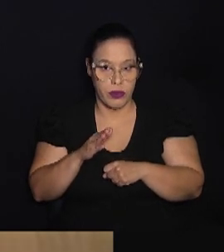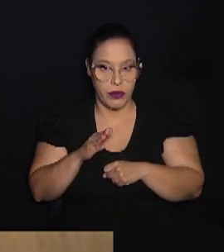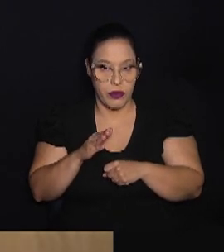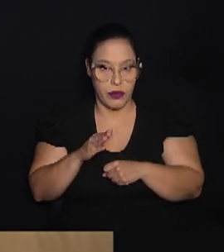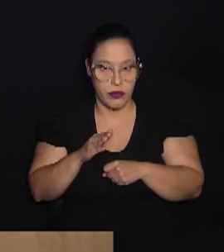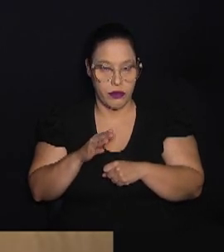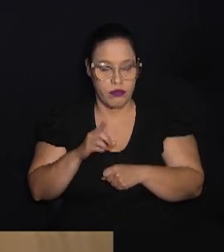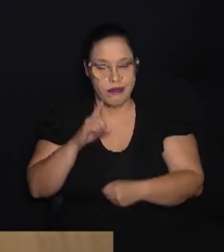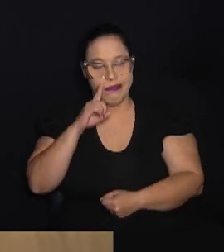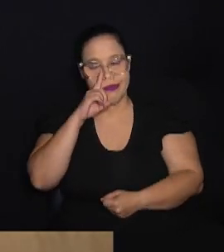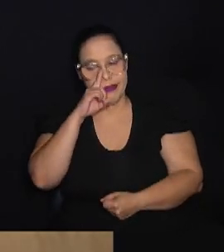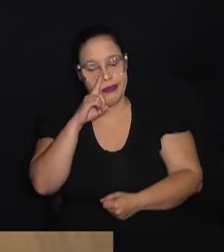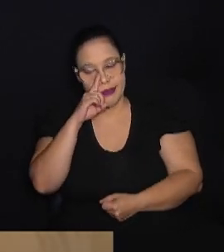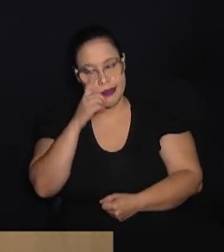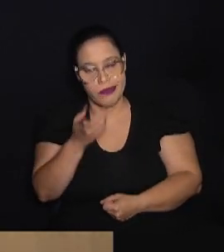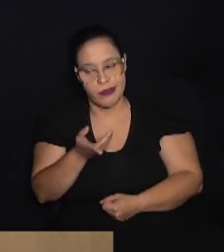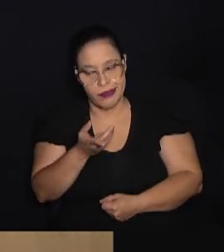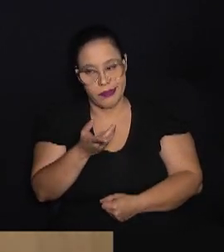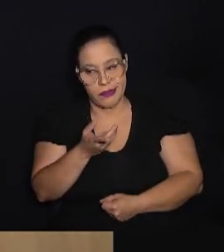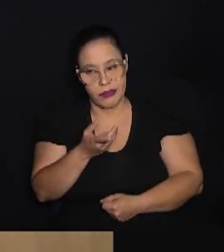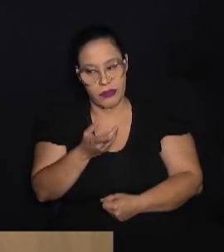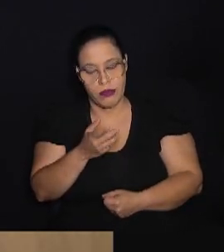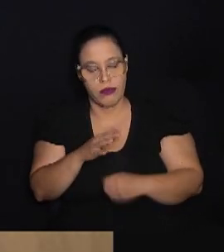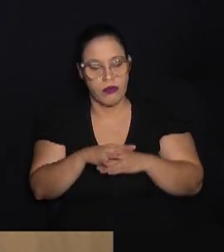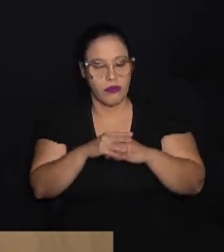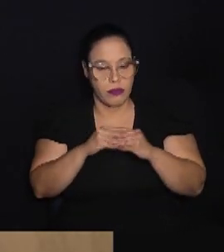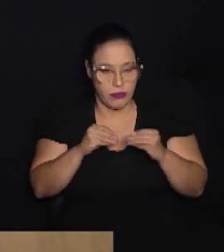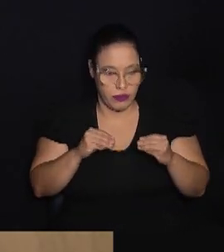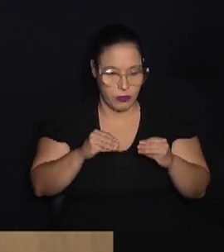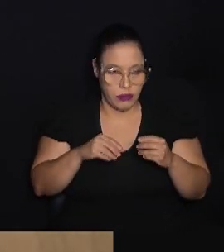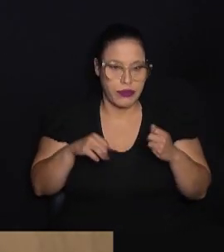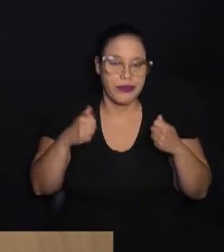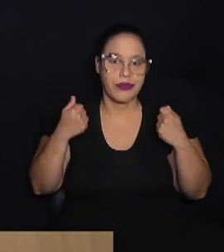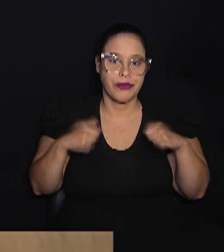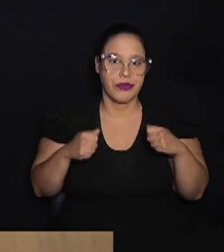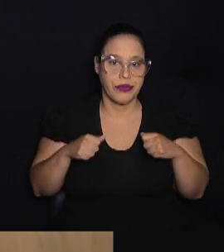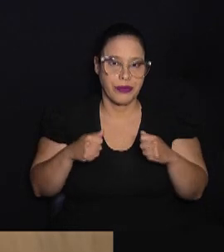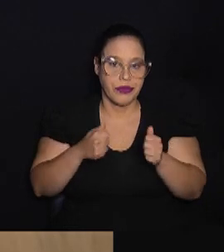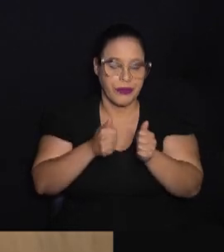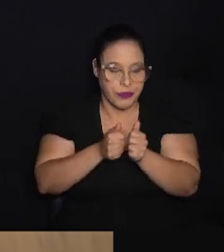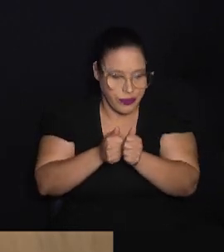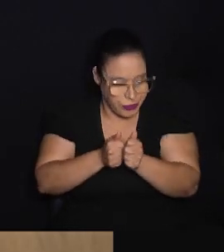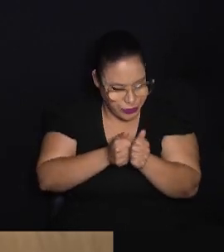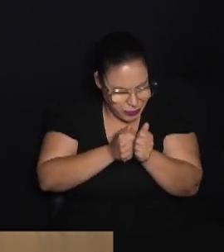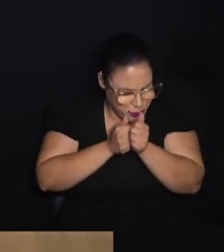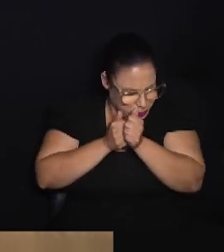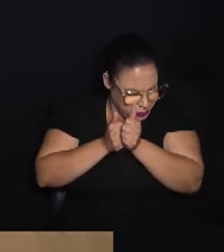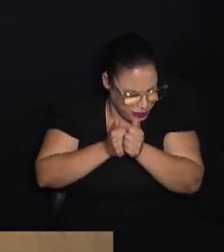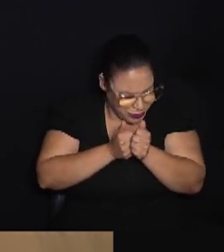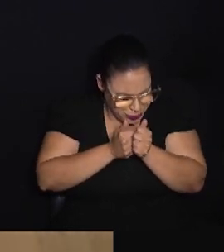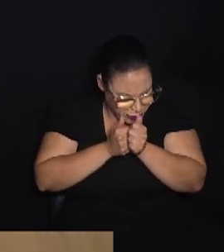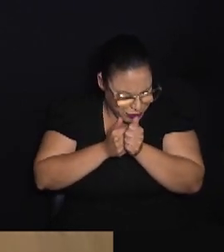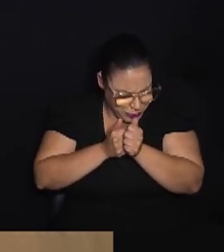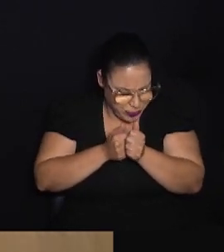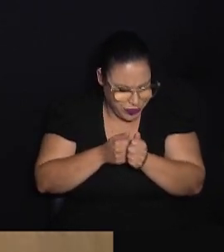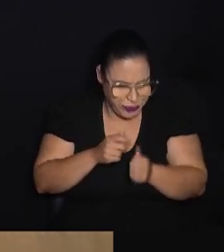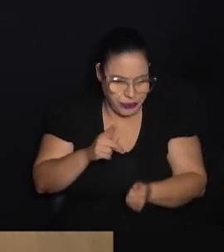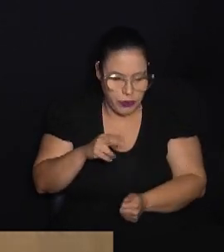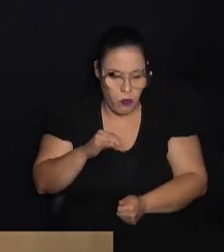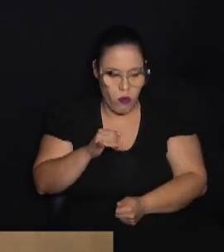alto risco, mesmo com intuito curativo, é preciso que ela faça um segmento rigoroso no